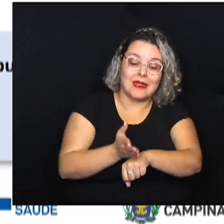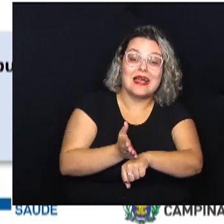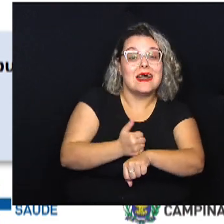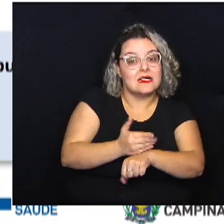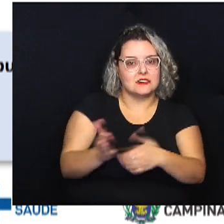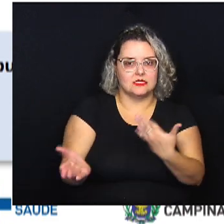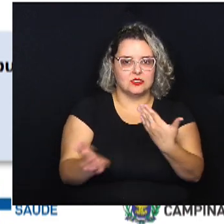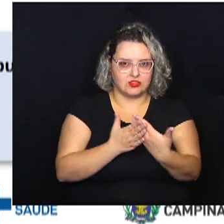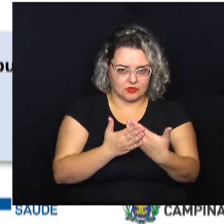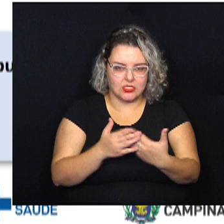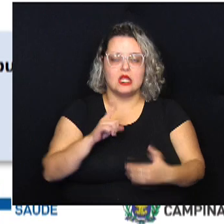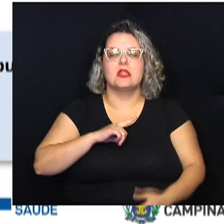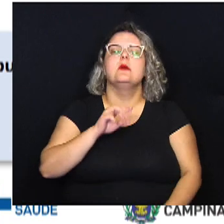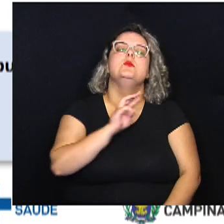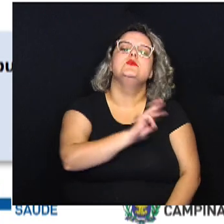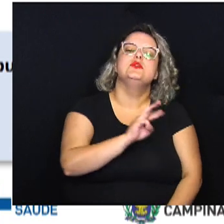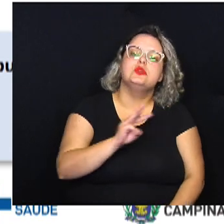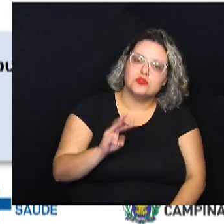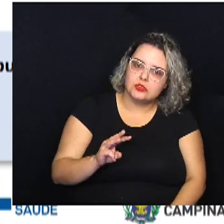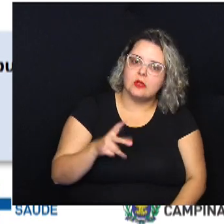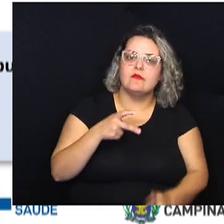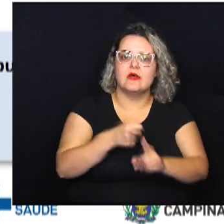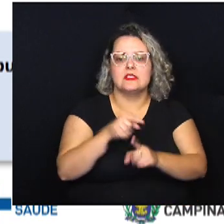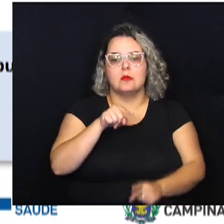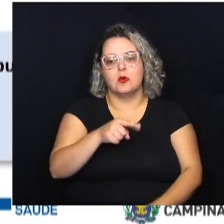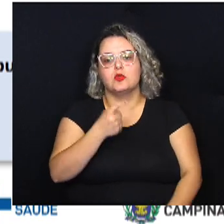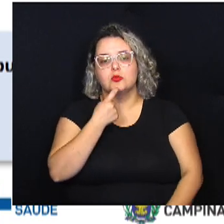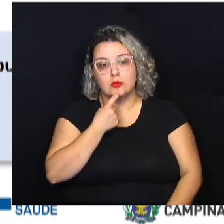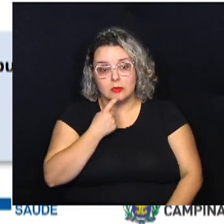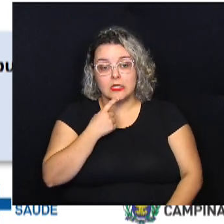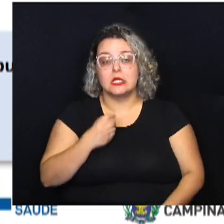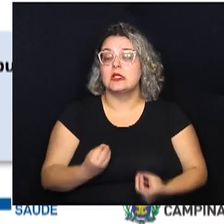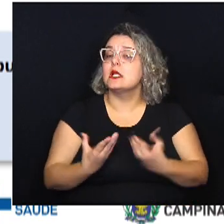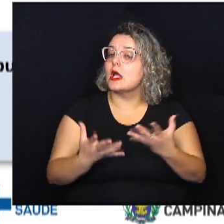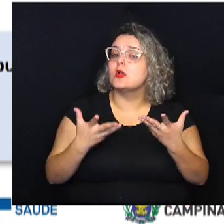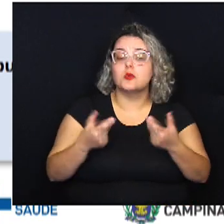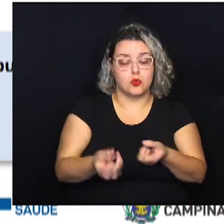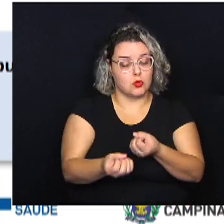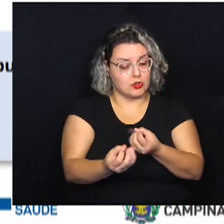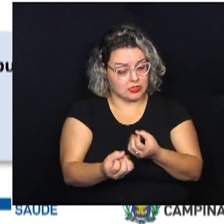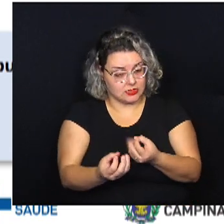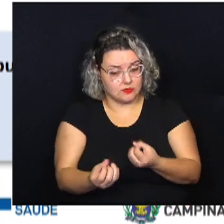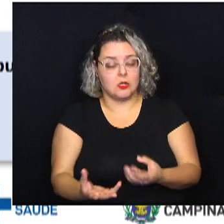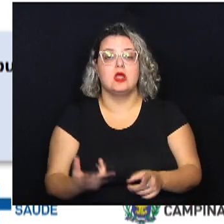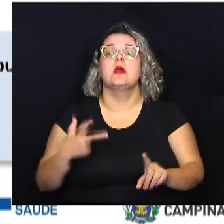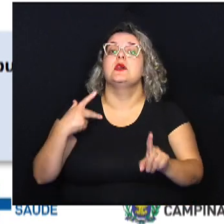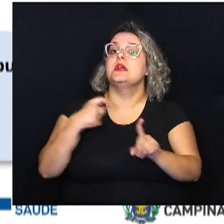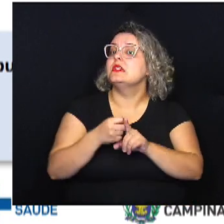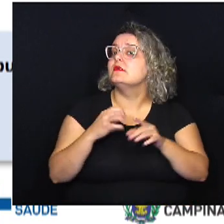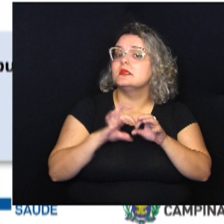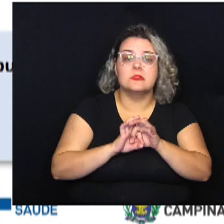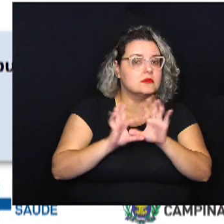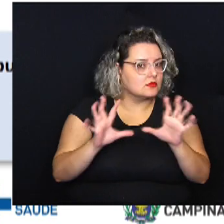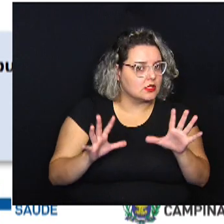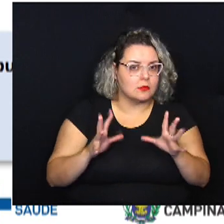Nós temos o nosso site, vacina.campinas, que oferece todas essas informações e a vacina está disponível para a população independente do